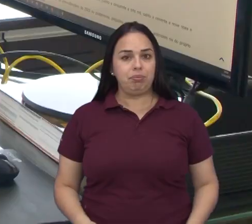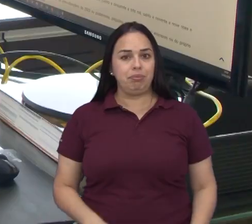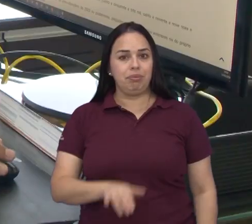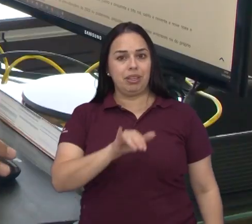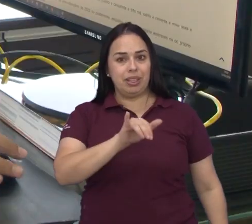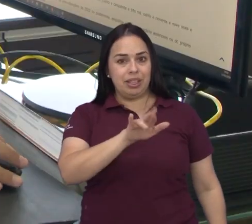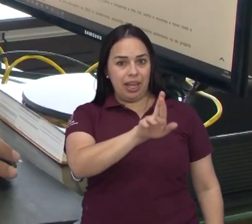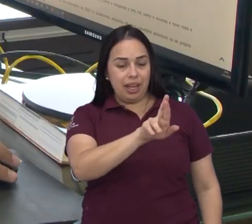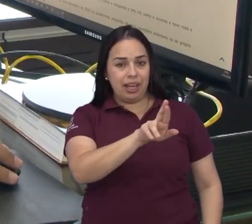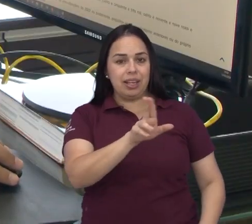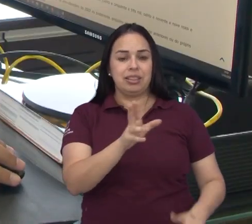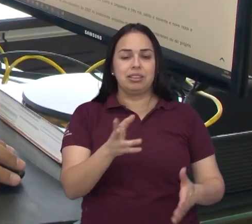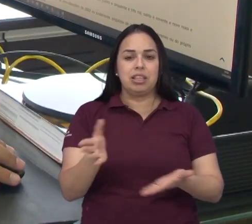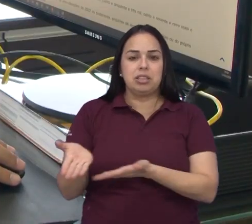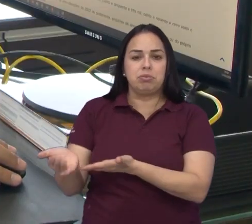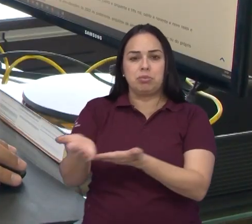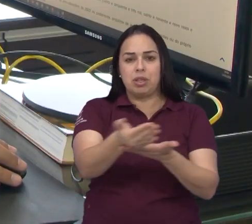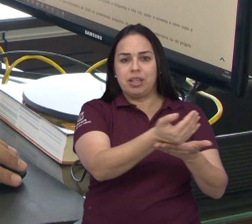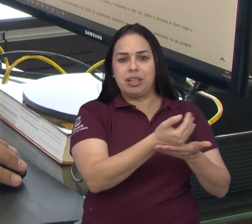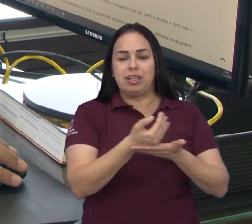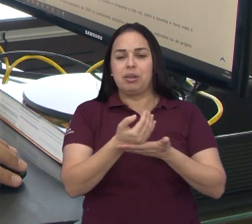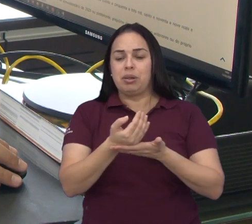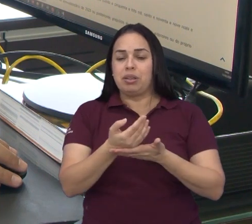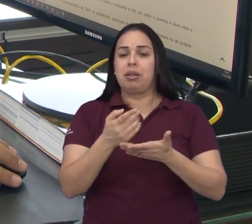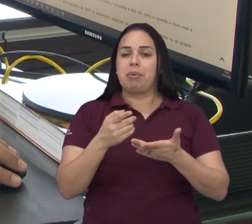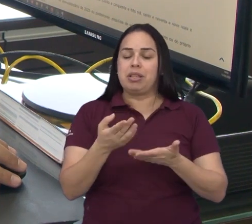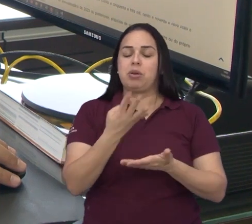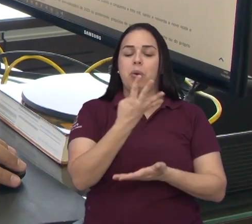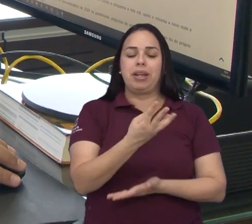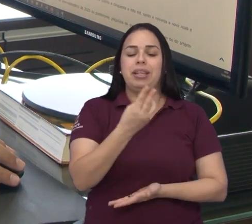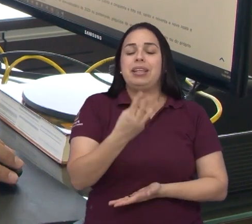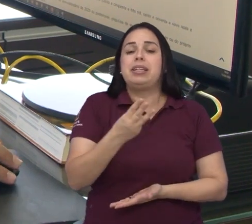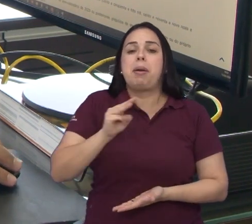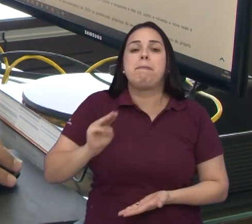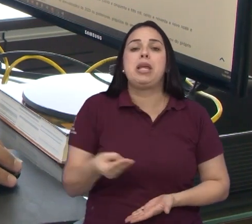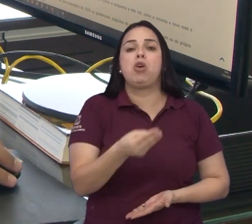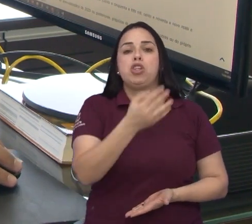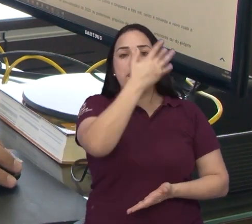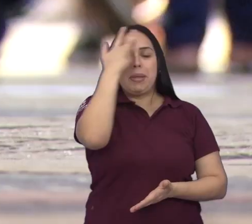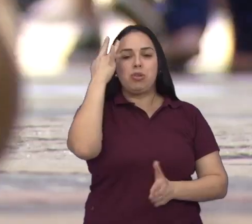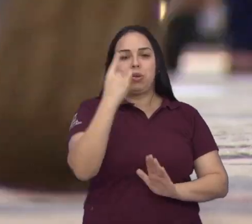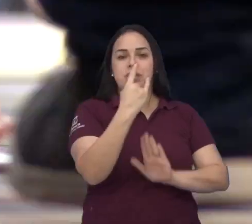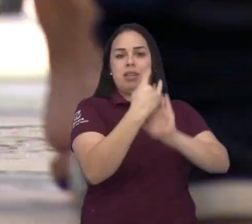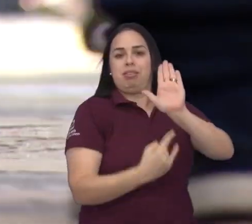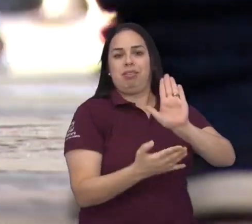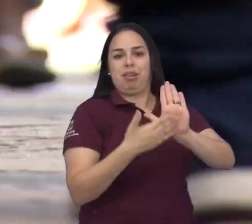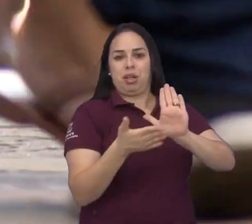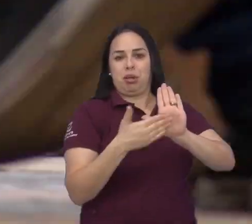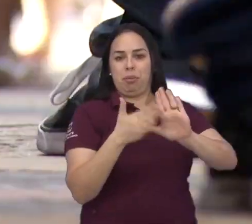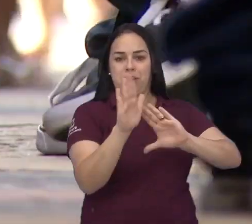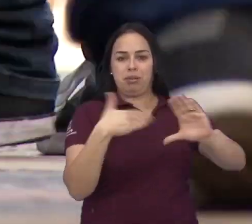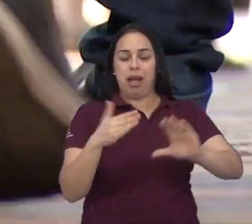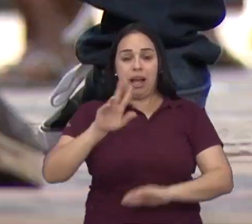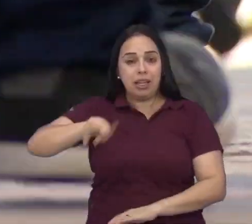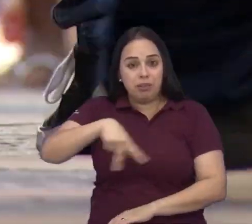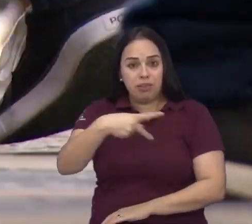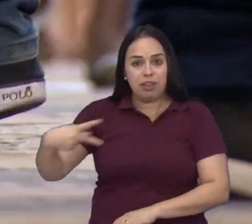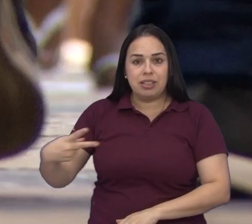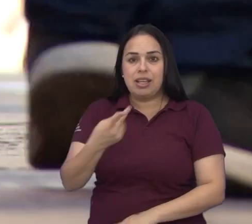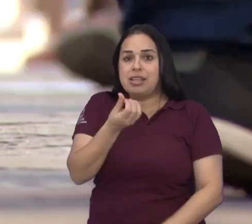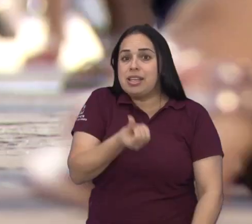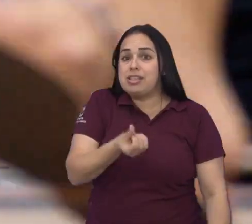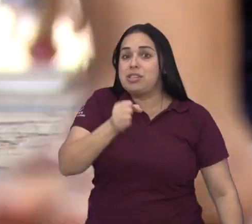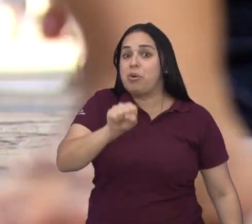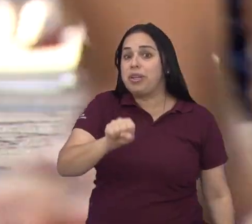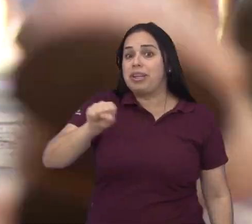gente. A Receita Federal espera receber 43 milhões de declarações esse ano. Somente da região do Vale do Paraíba